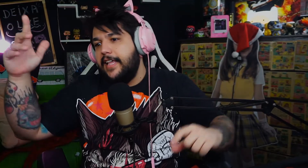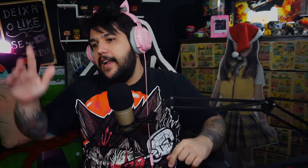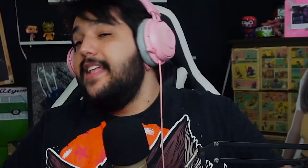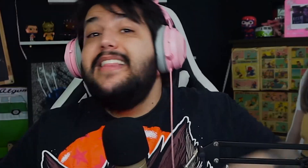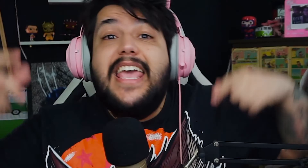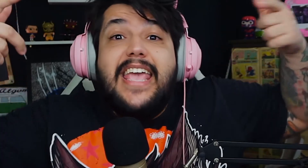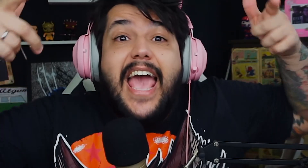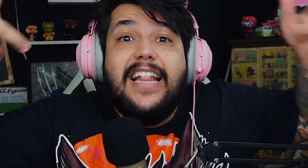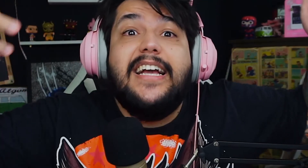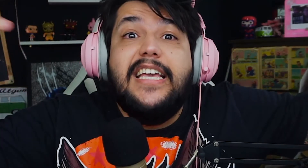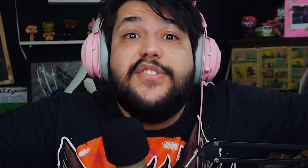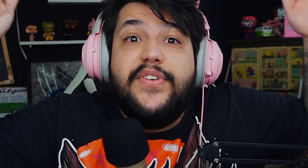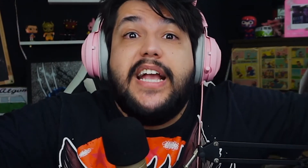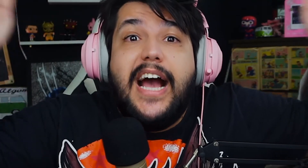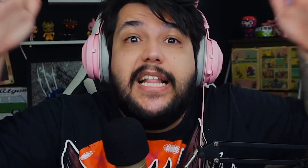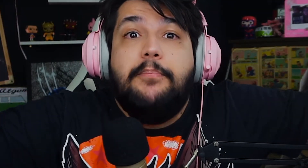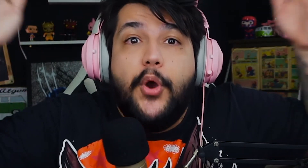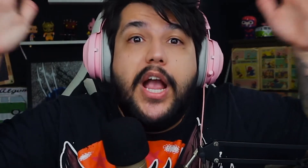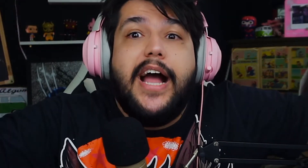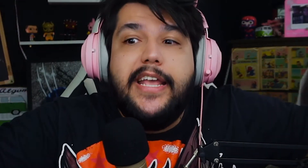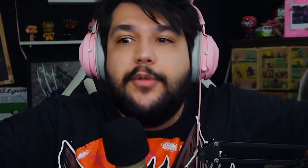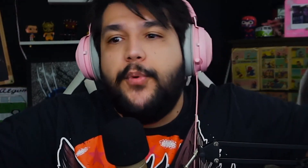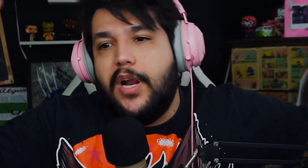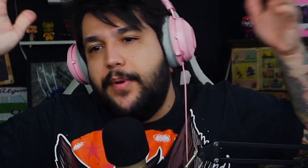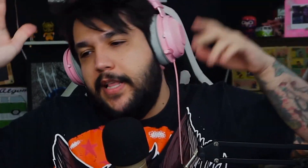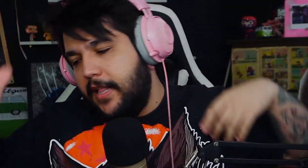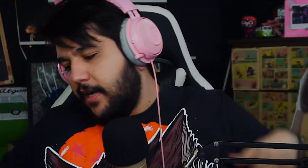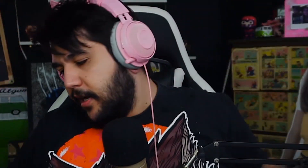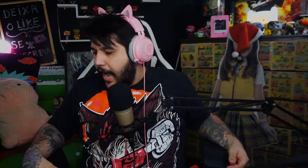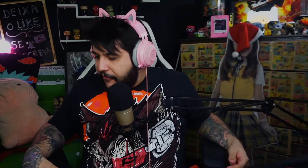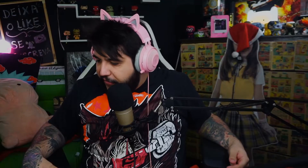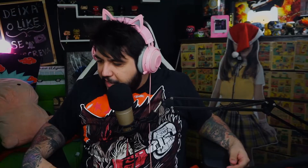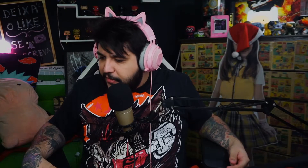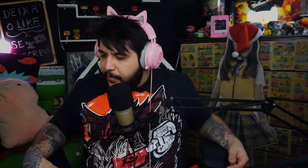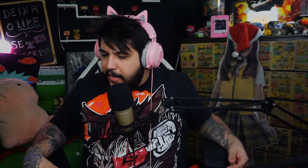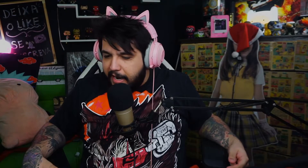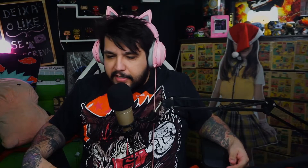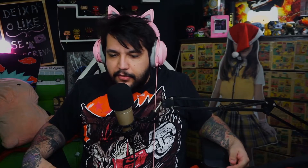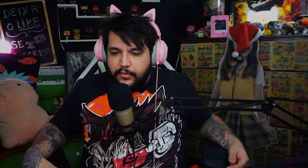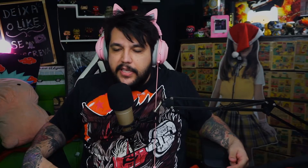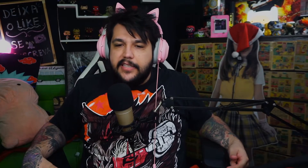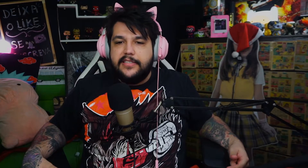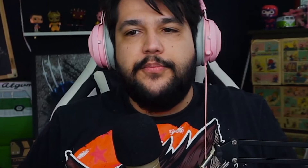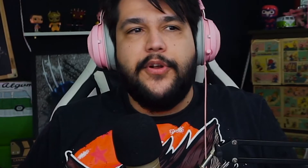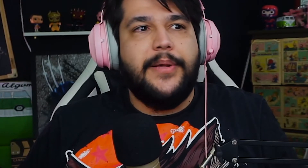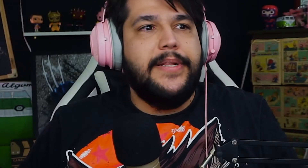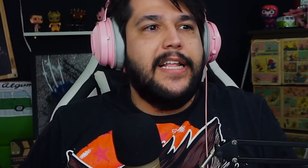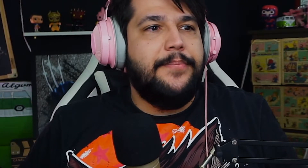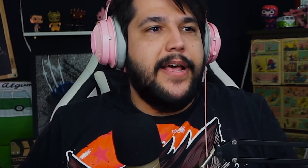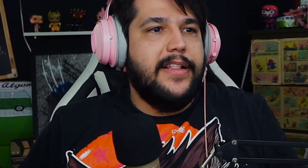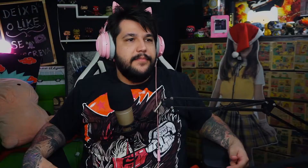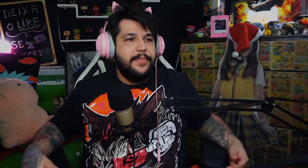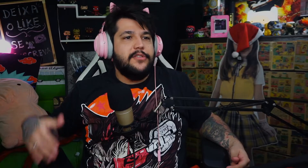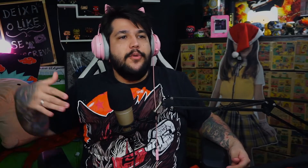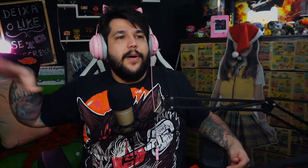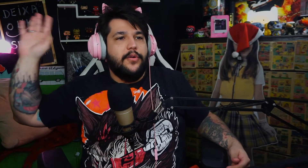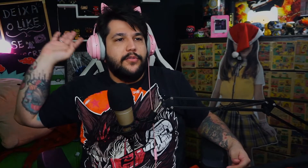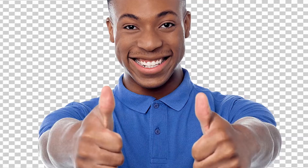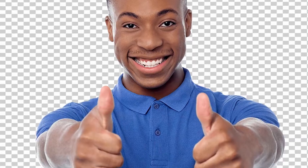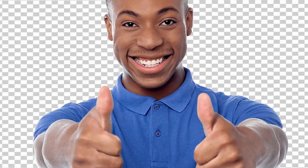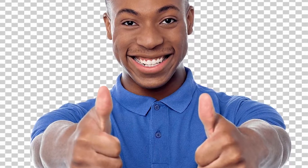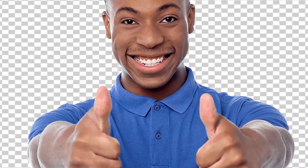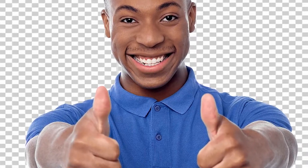ficar tem esse detalhe nem ela quis ficar na porcaria do programa dela a Fátima Bernardes não quis programa dela para ela